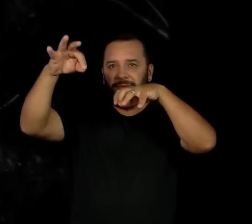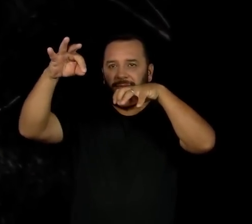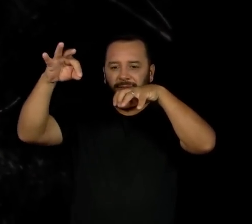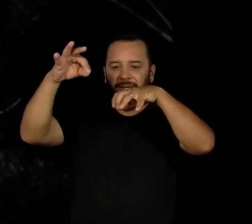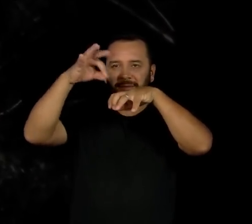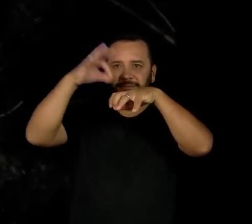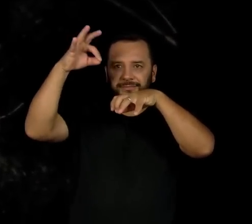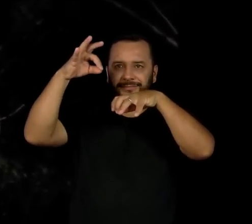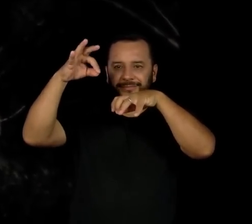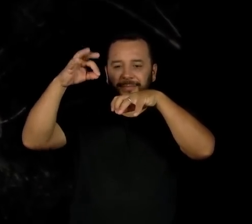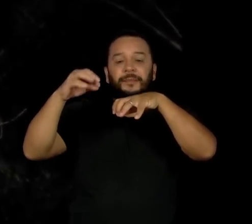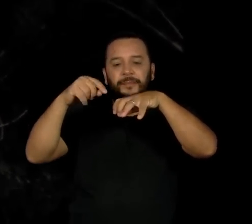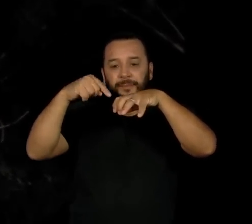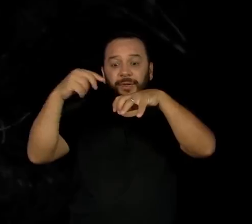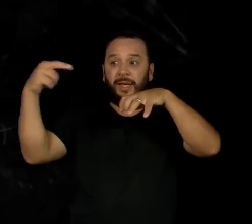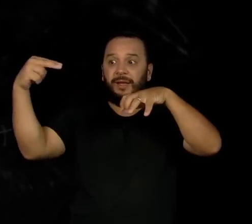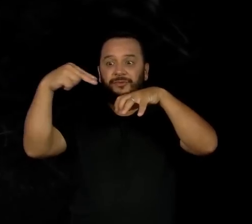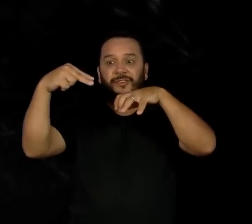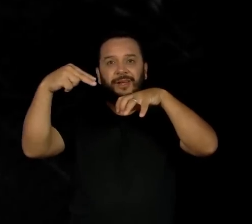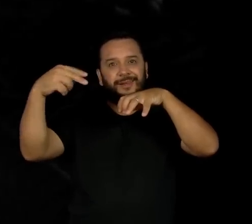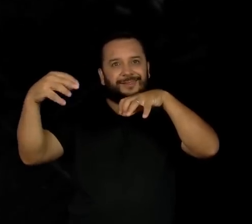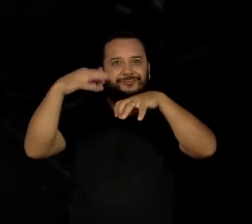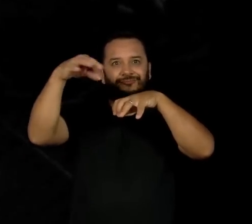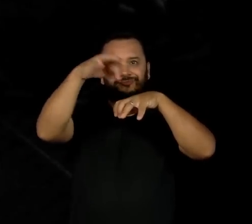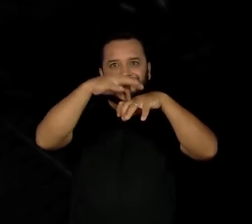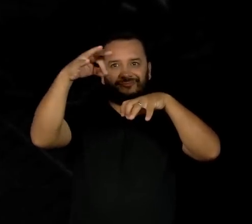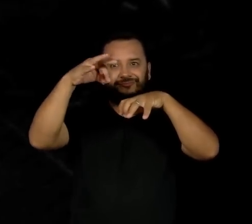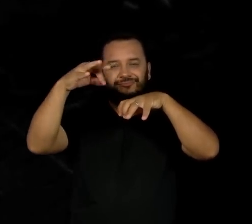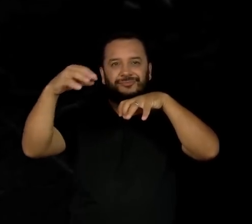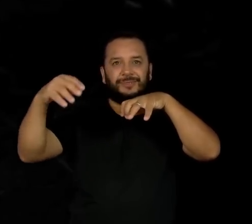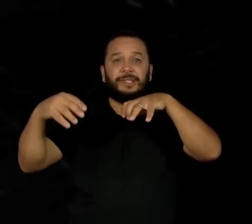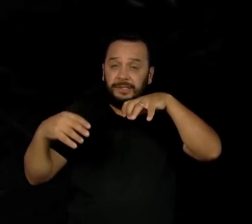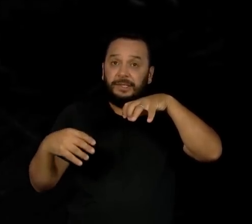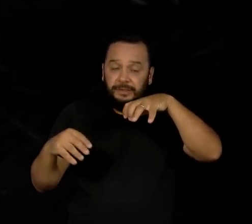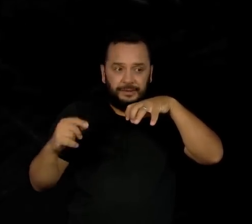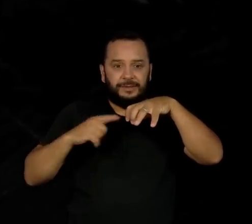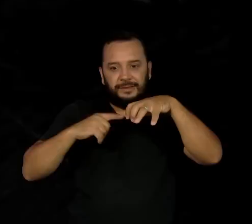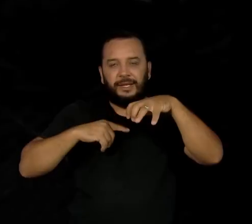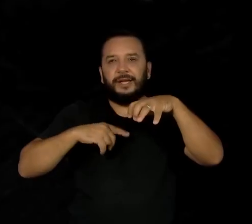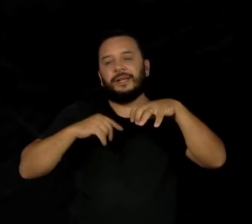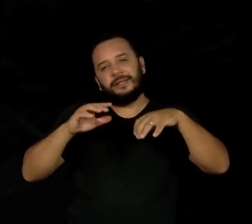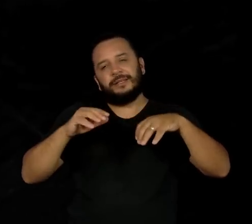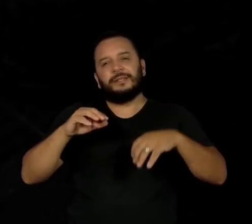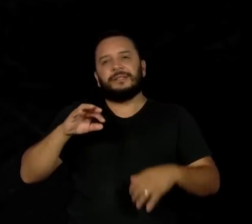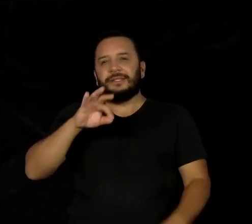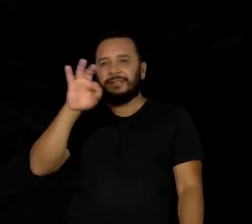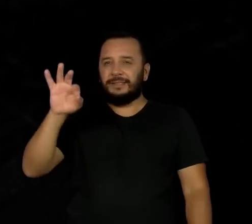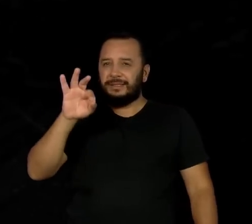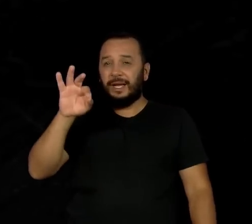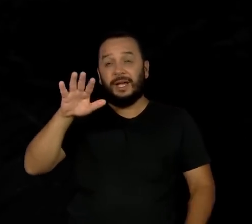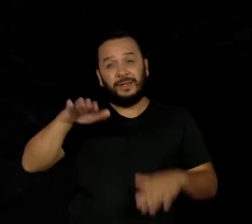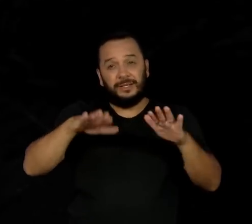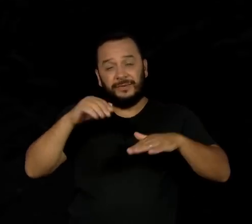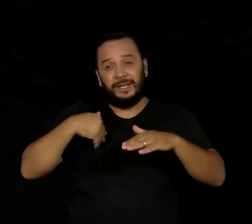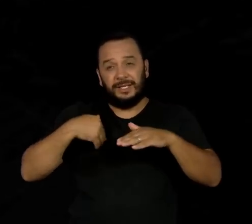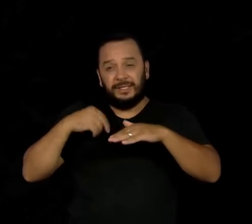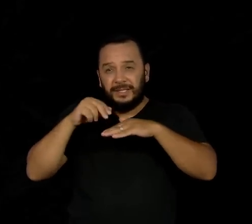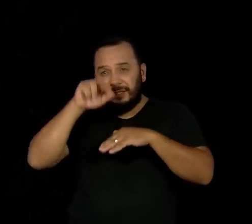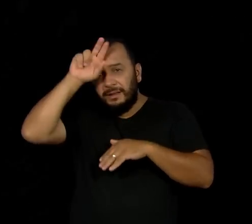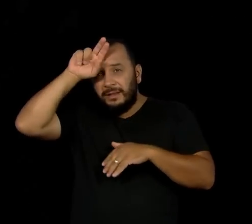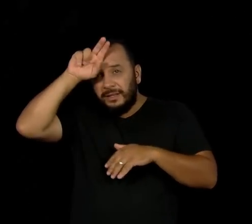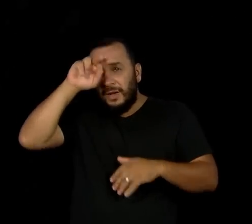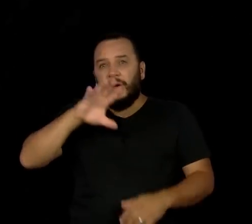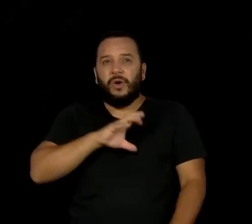esporos, garantindo a reprodução. Os insetos são atraídos pelo cheiro, por vários